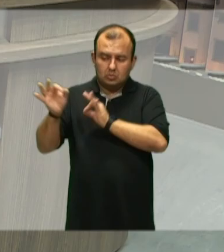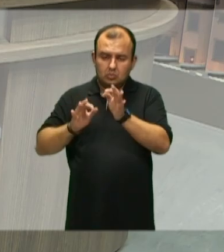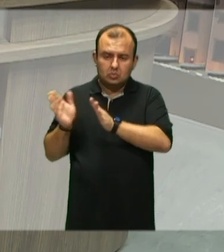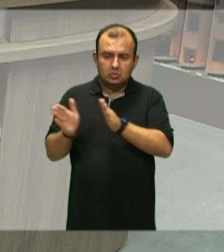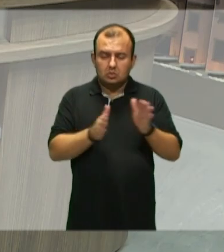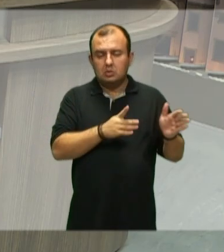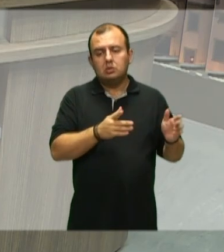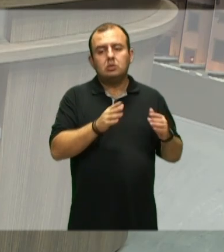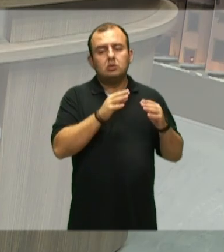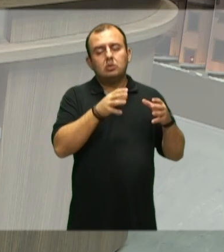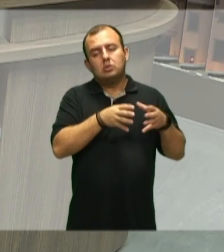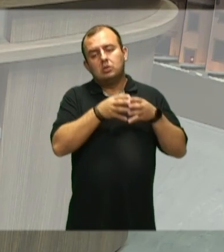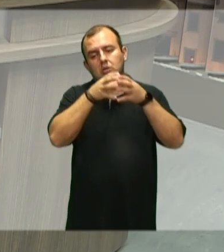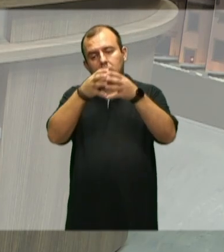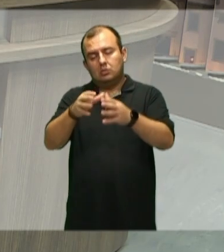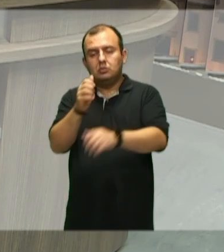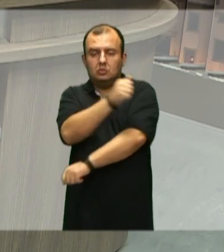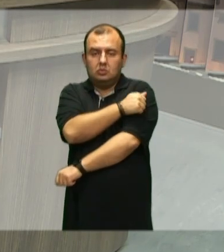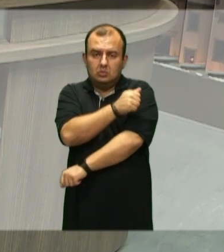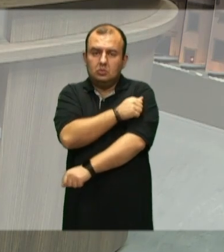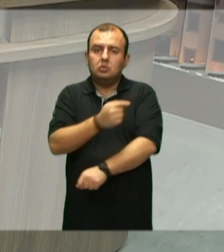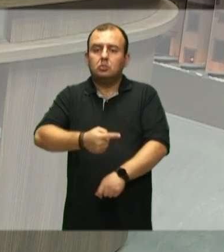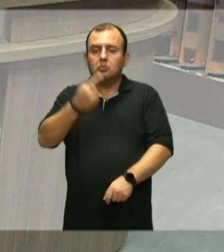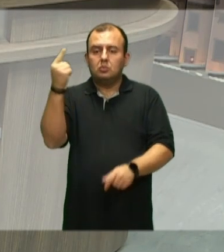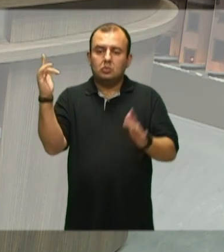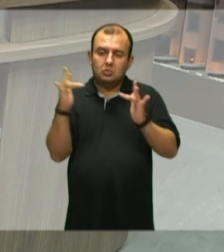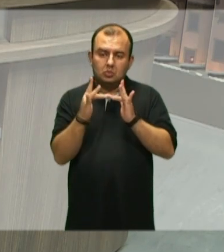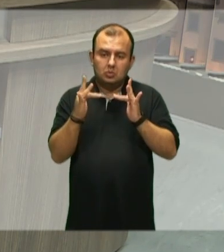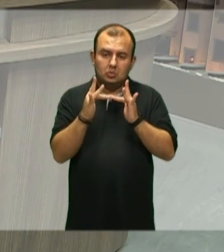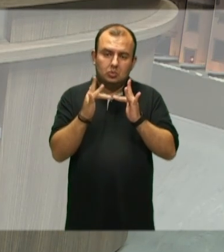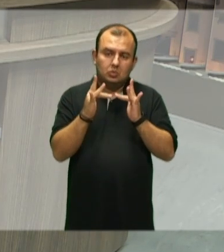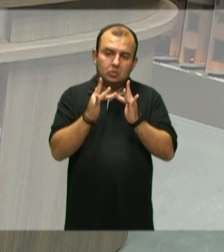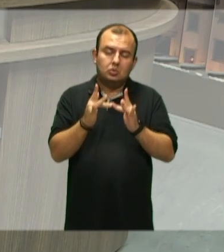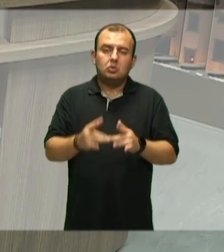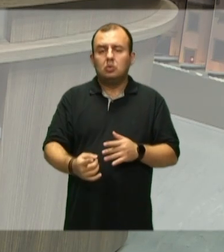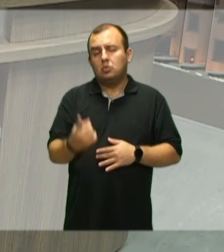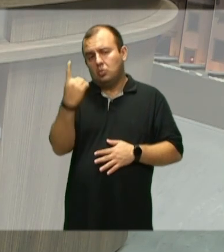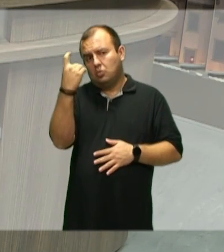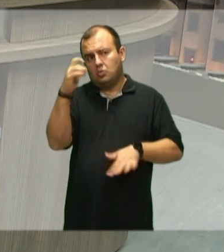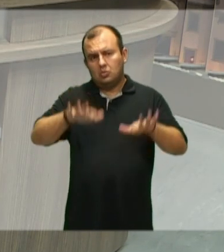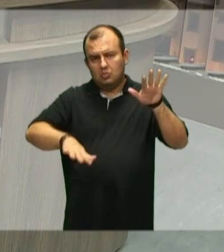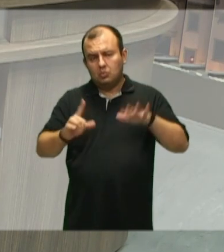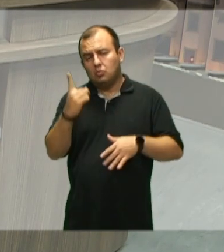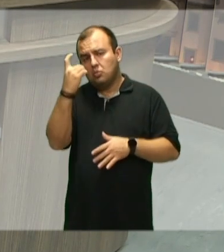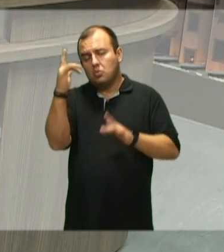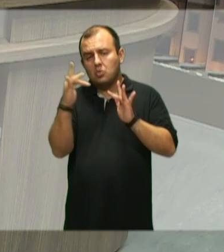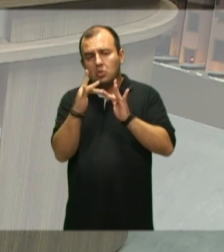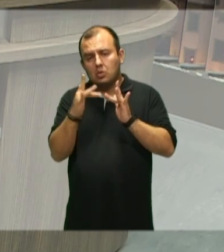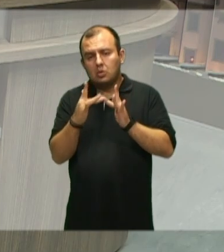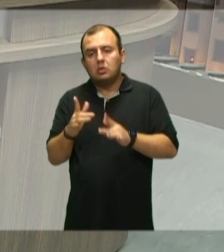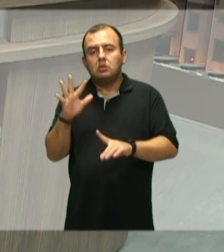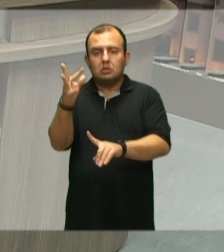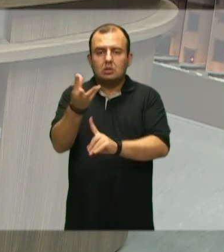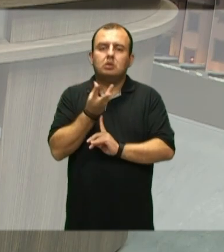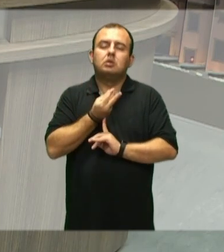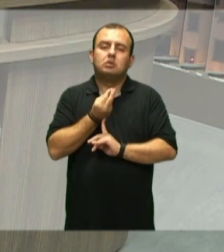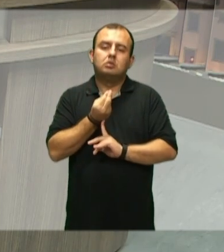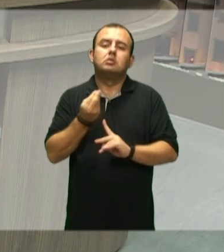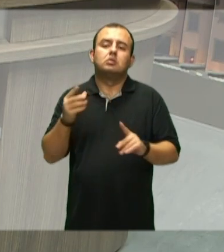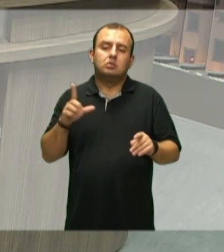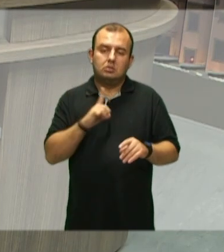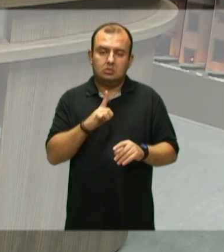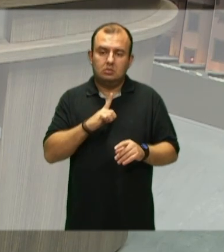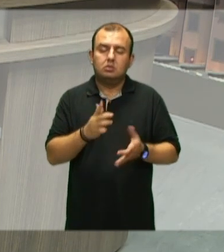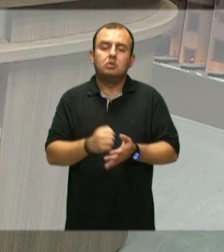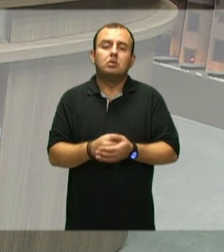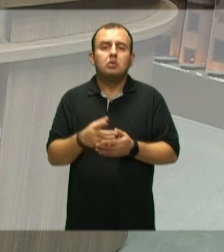alunos, porque, às vezes, é o primeiro contato, talvez o único em alguma situação que ela vai ter com a arte. Tanto que